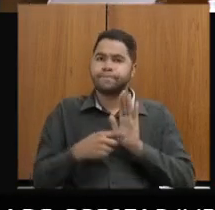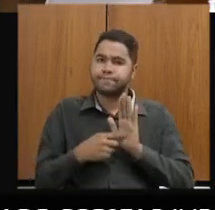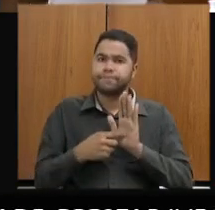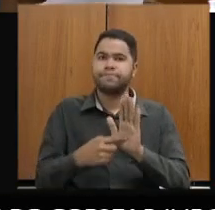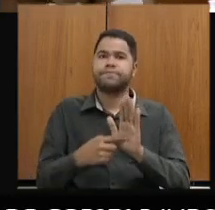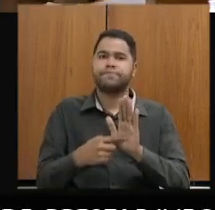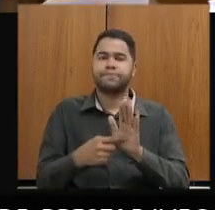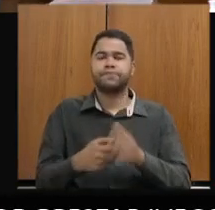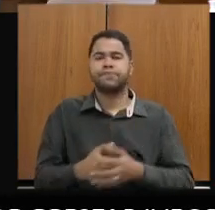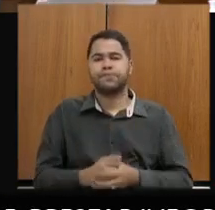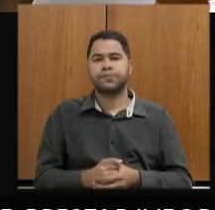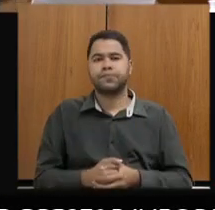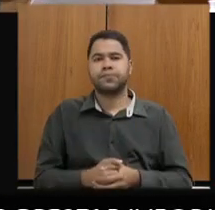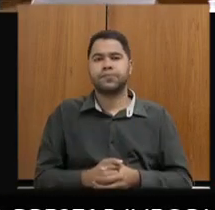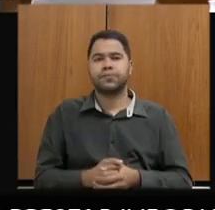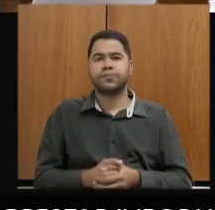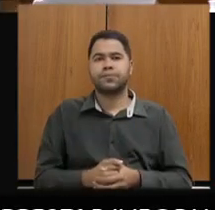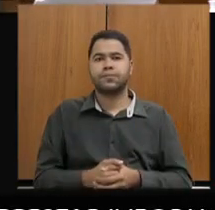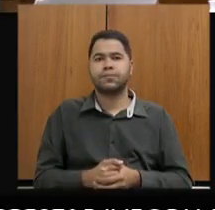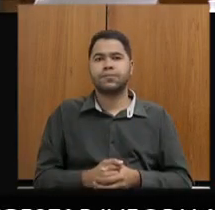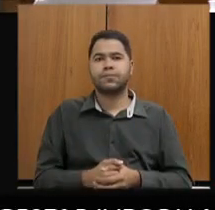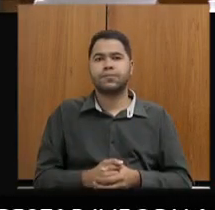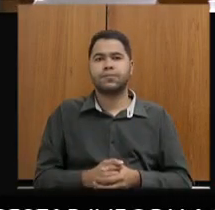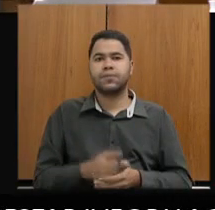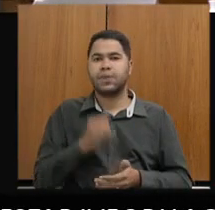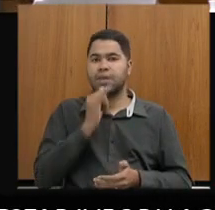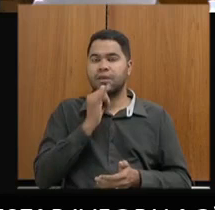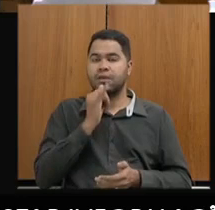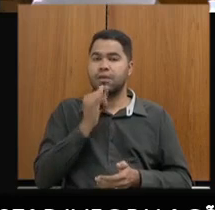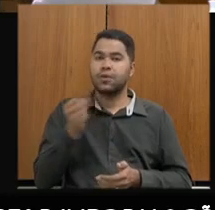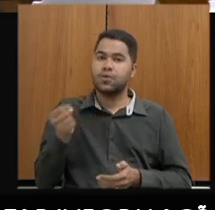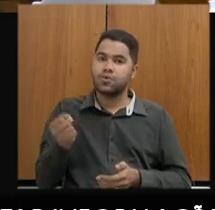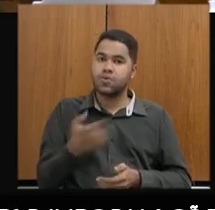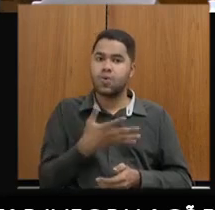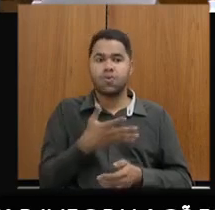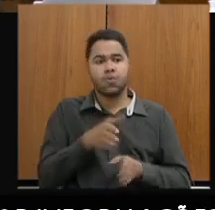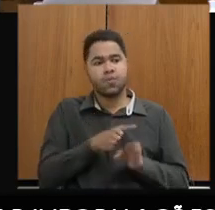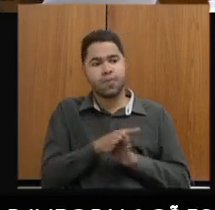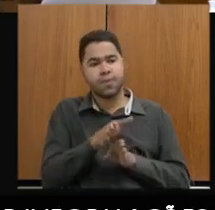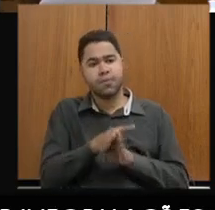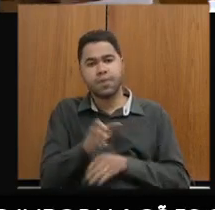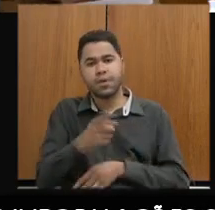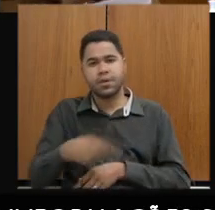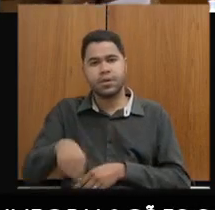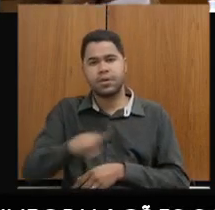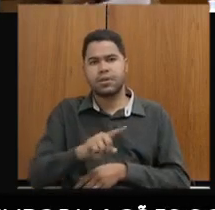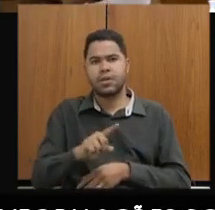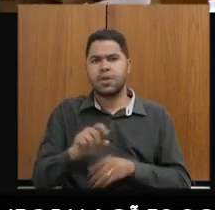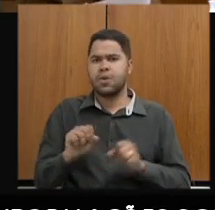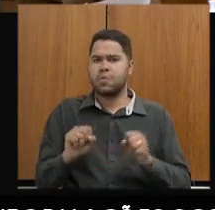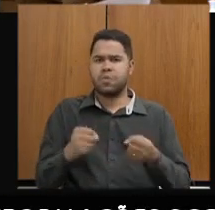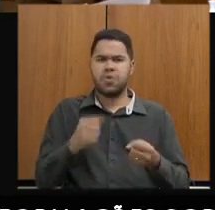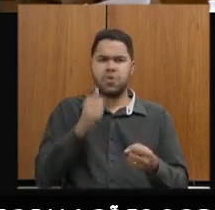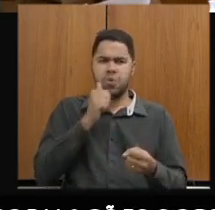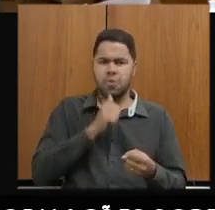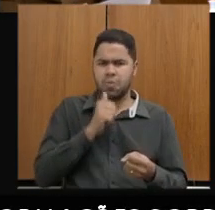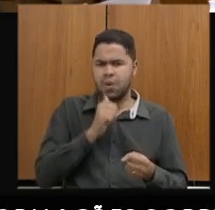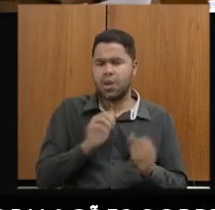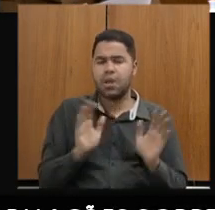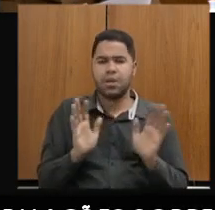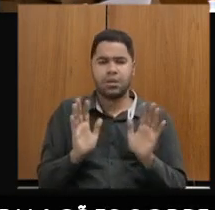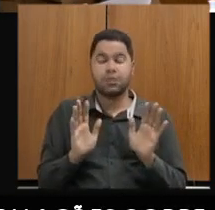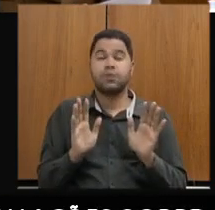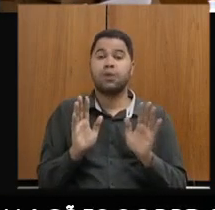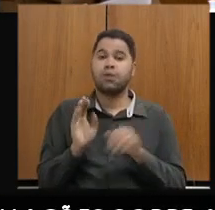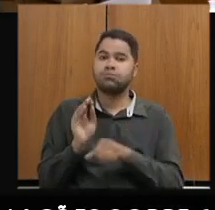mané vai vai passar uma uma um renovo da instrução para toda a tropa nada de proteção à mulher nós somos